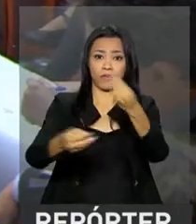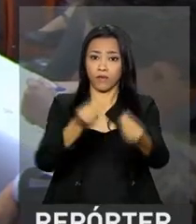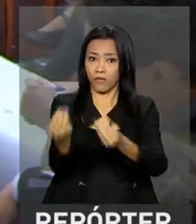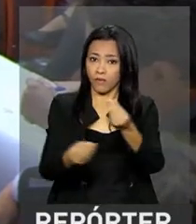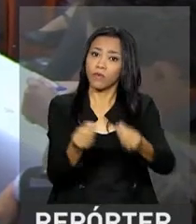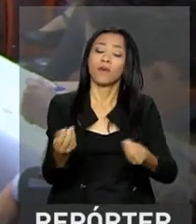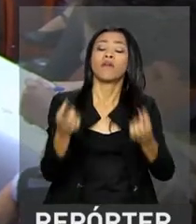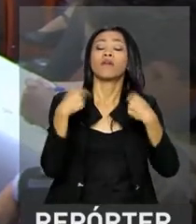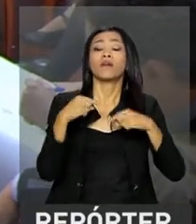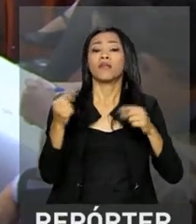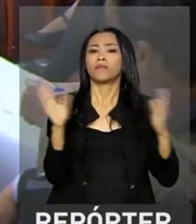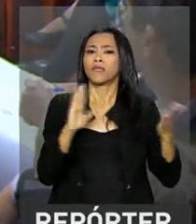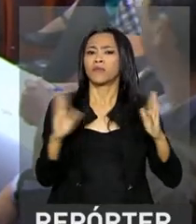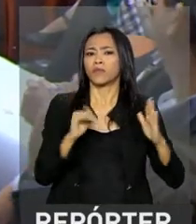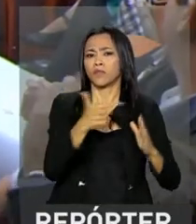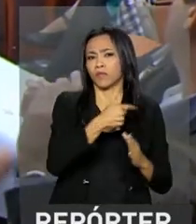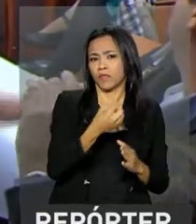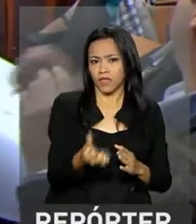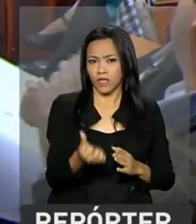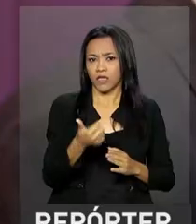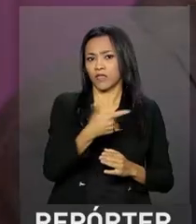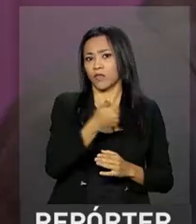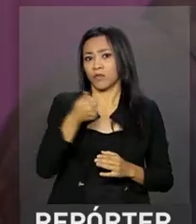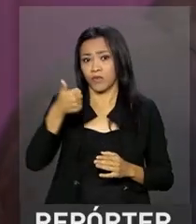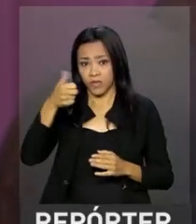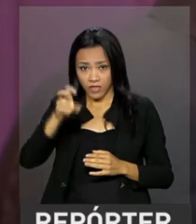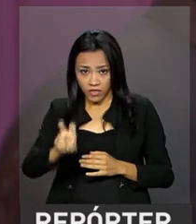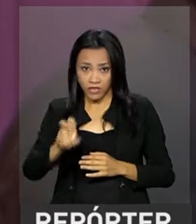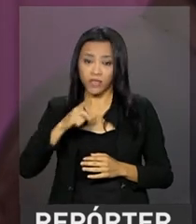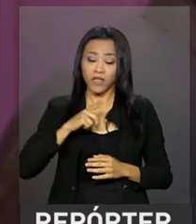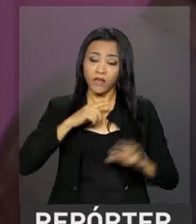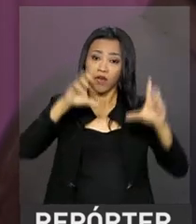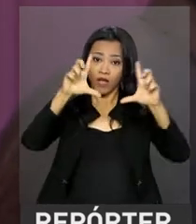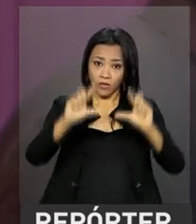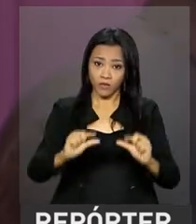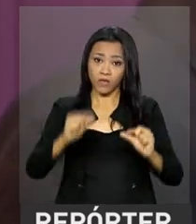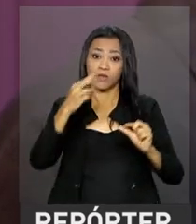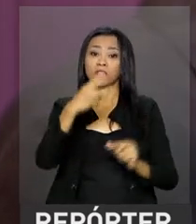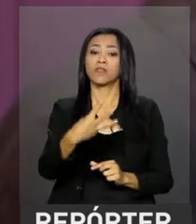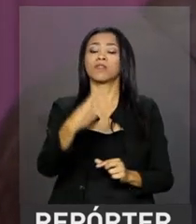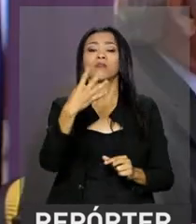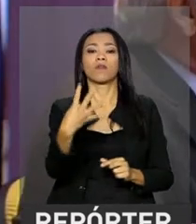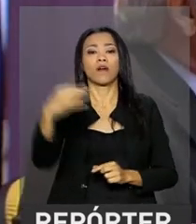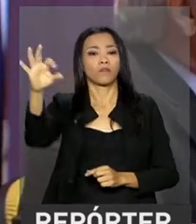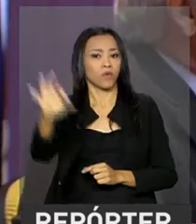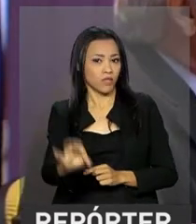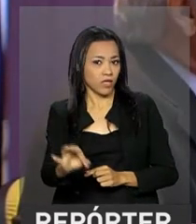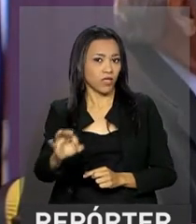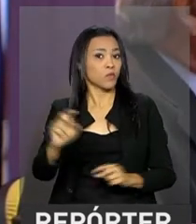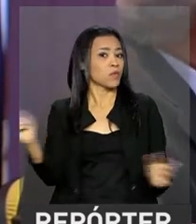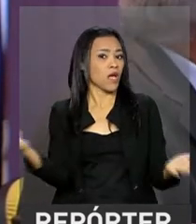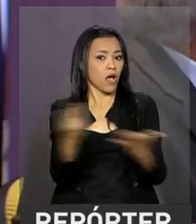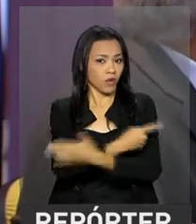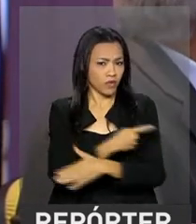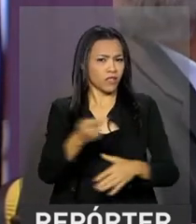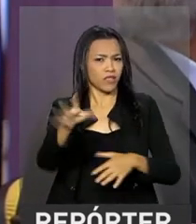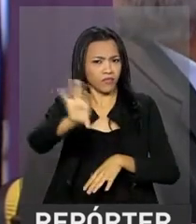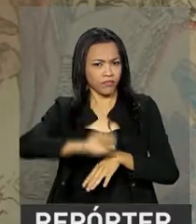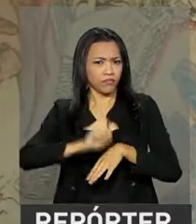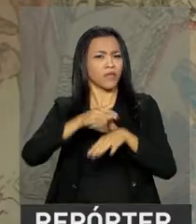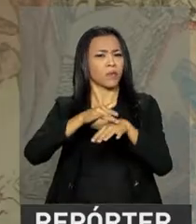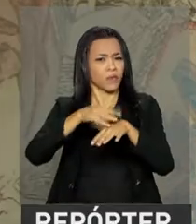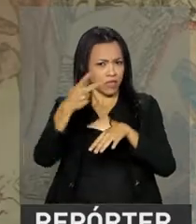entre 2006 e 2015 houve uma redução de 34% no número de casos da doença no